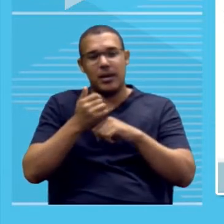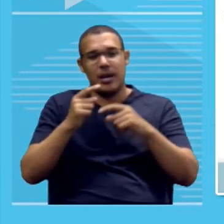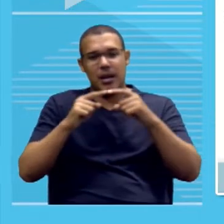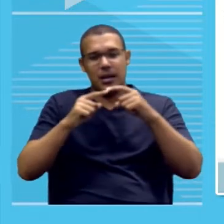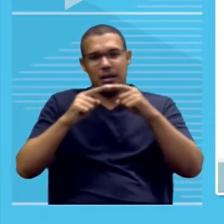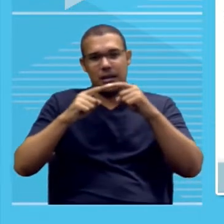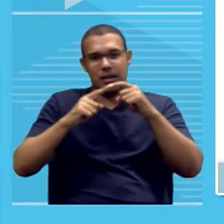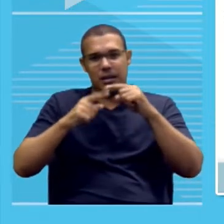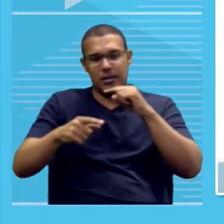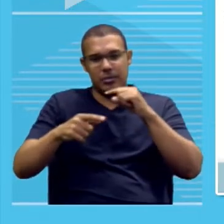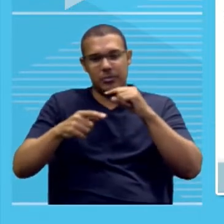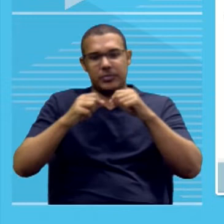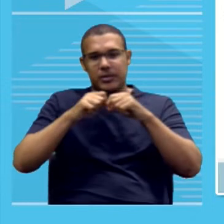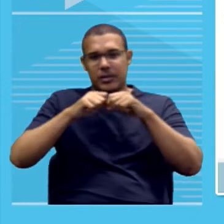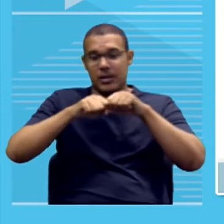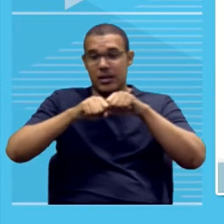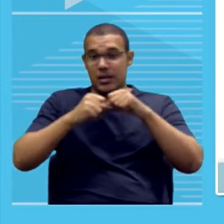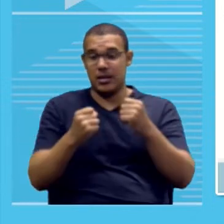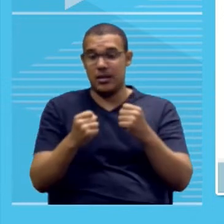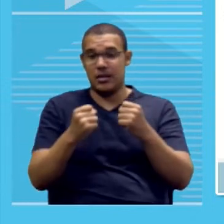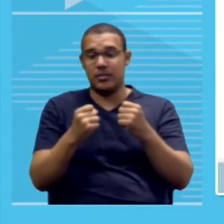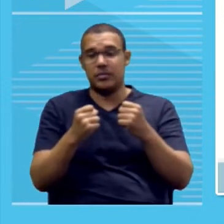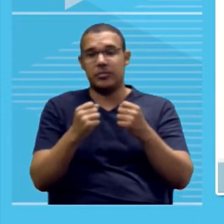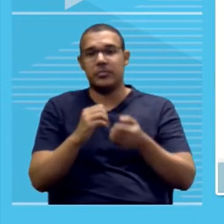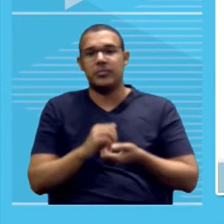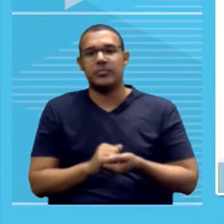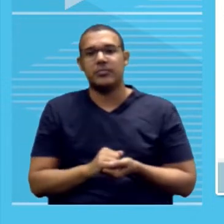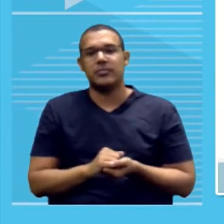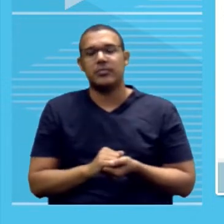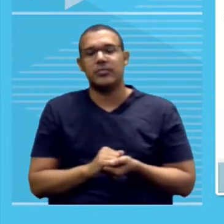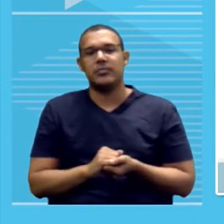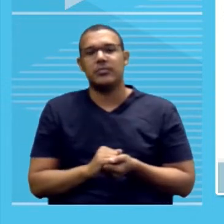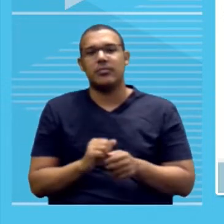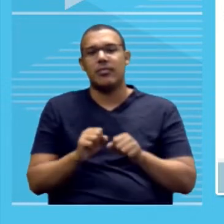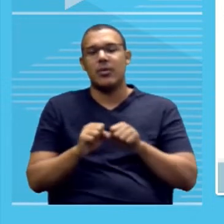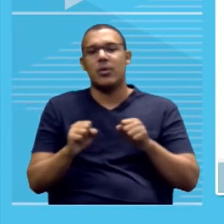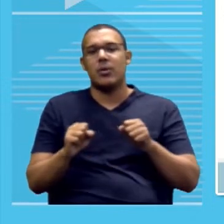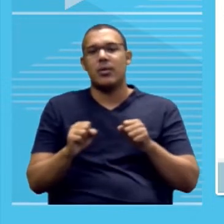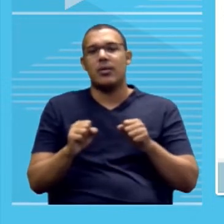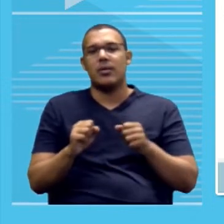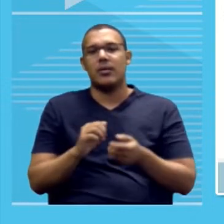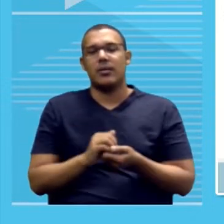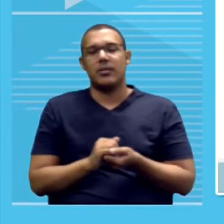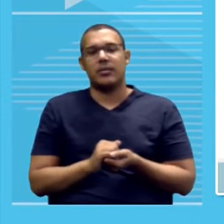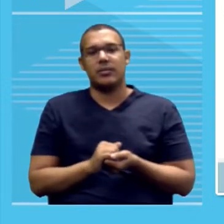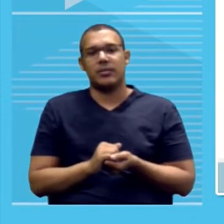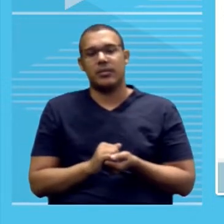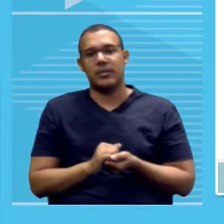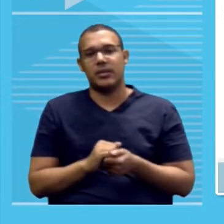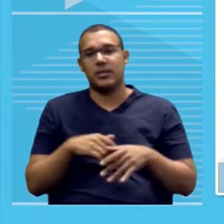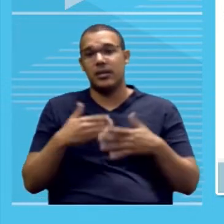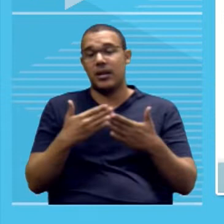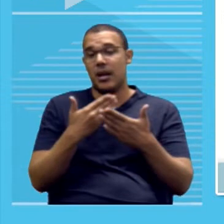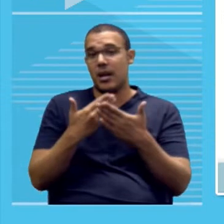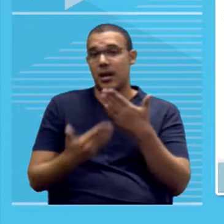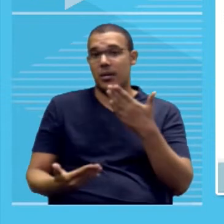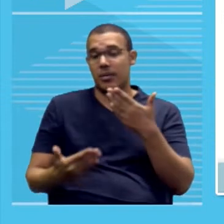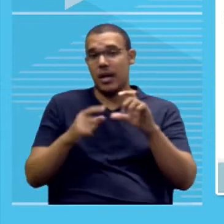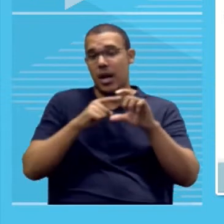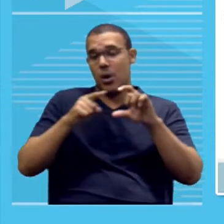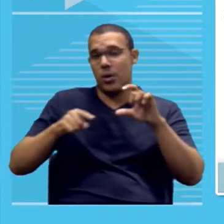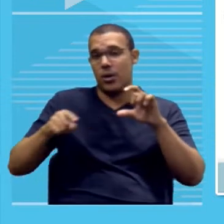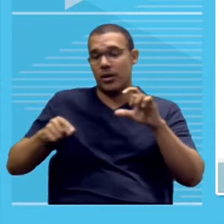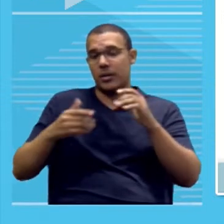rompe, que ele quebra aquele metal ali que está presente. Quando ele quebra esse metal, você perde a passagem da